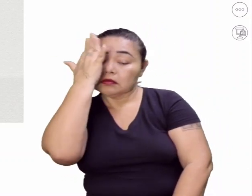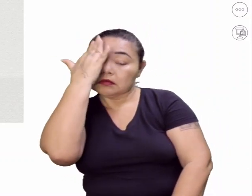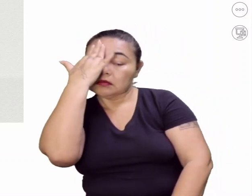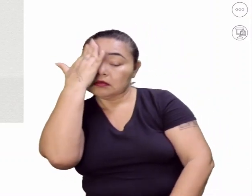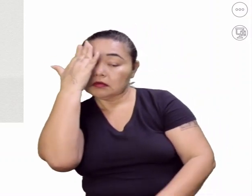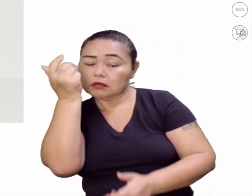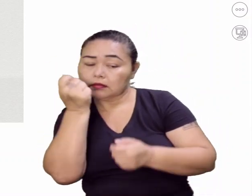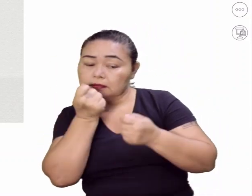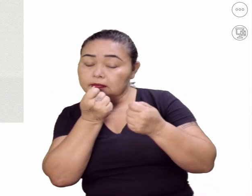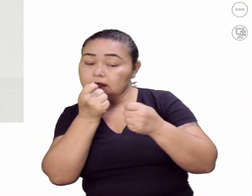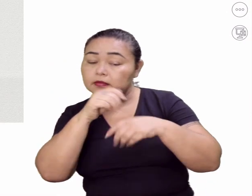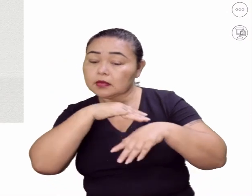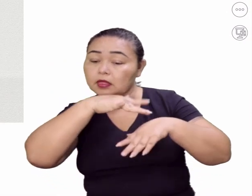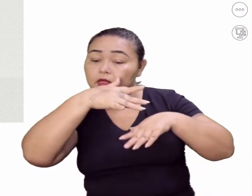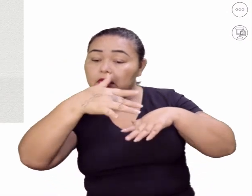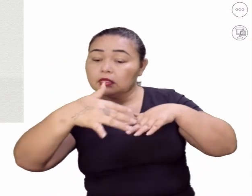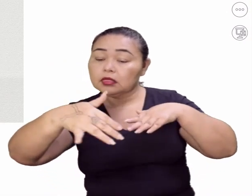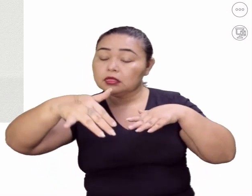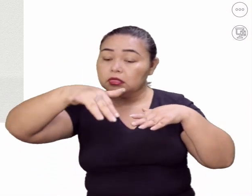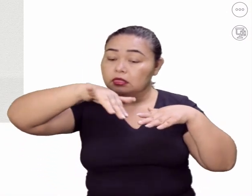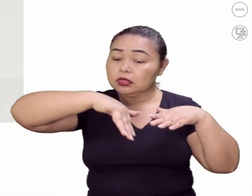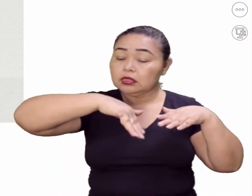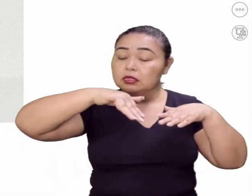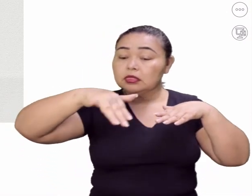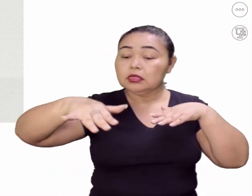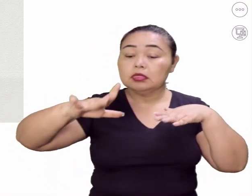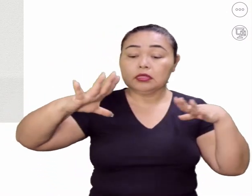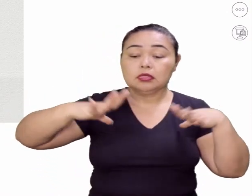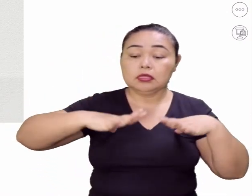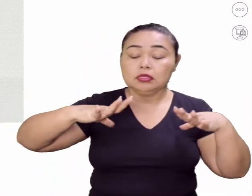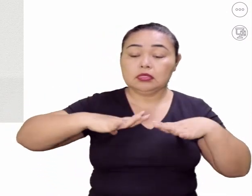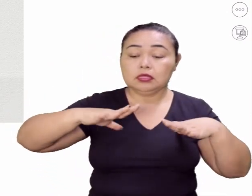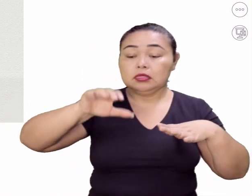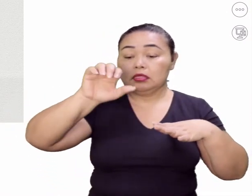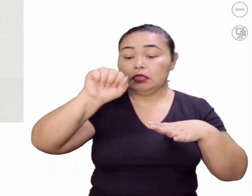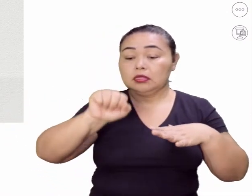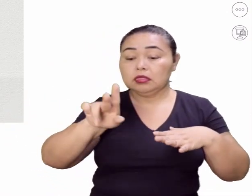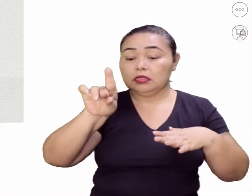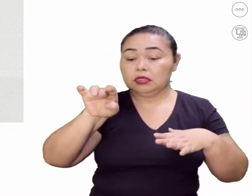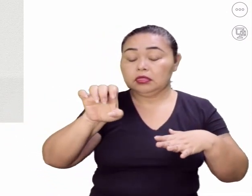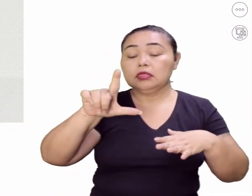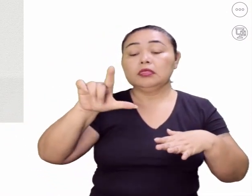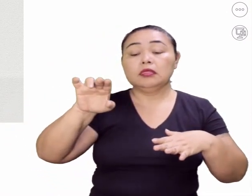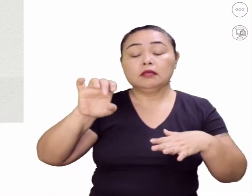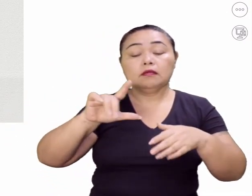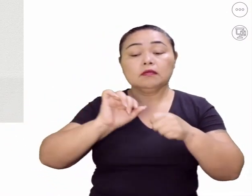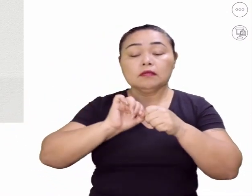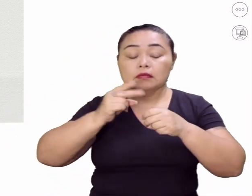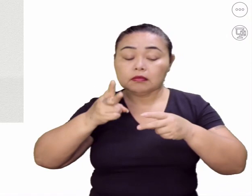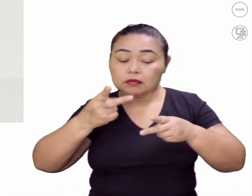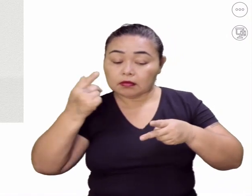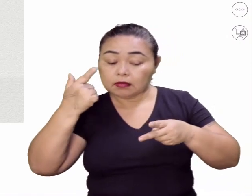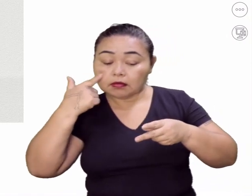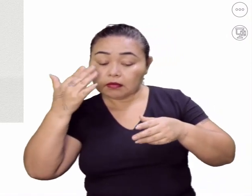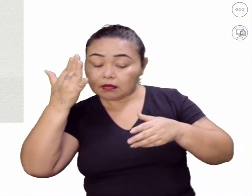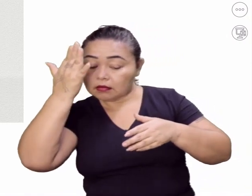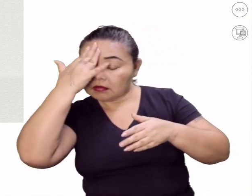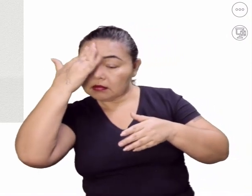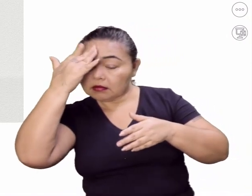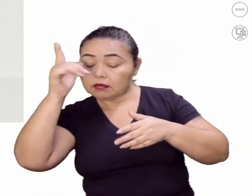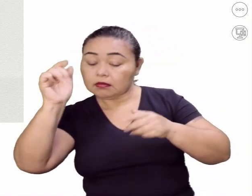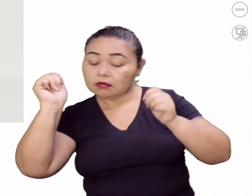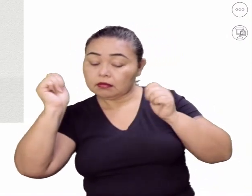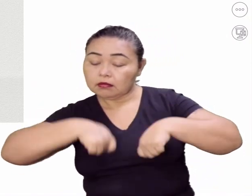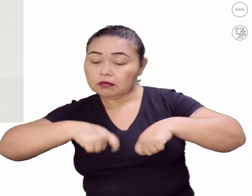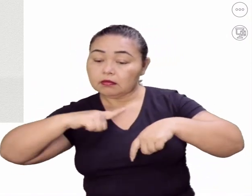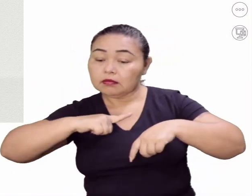a partir das ondas, passando na cidade, principalmente ali do Sudeste, onde foi implantado, captar onde